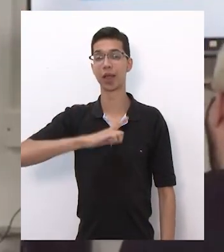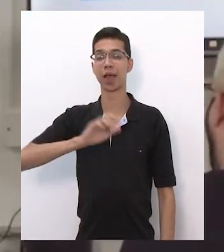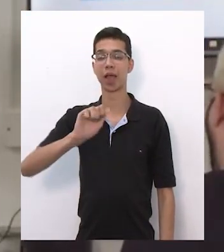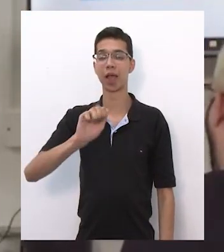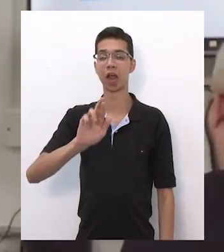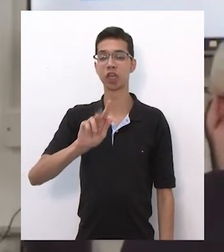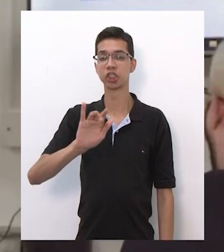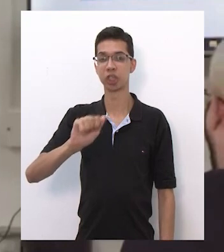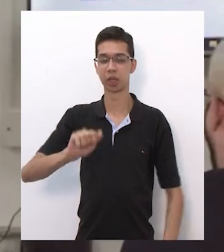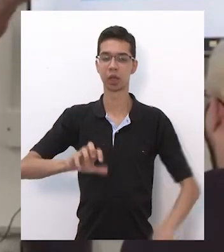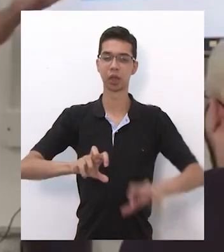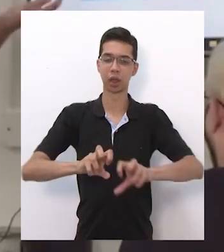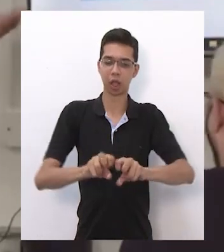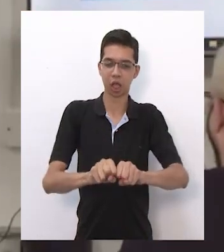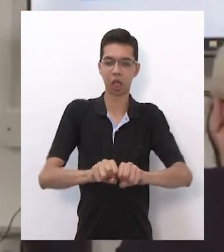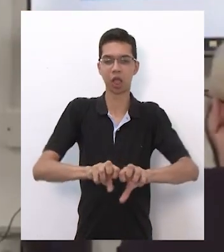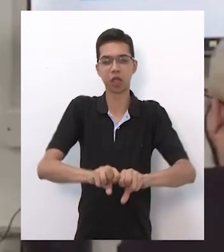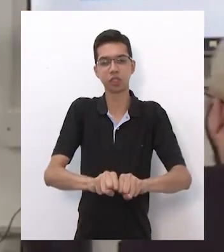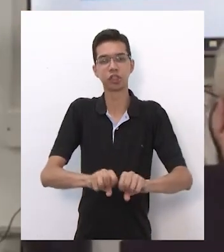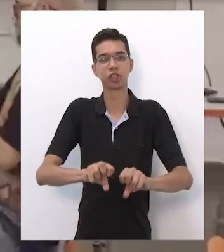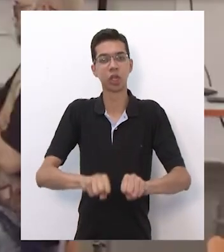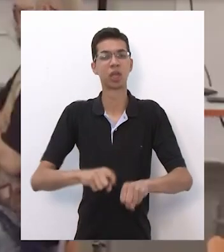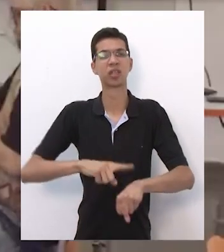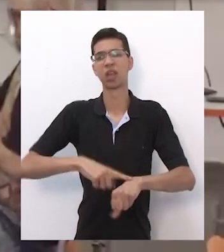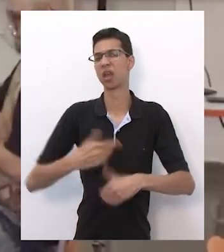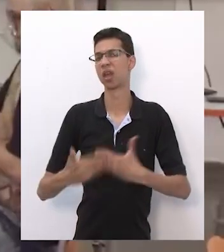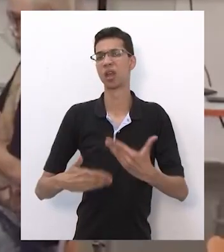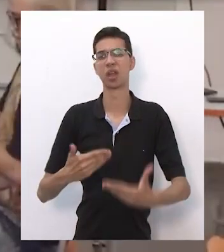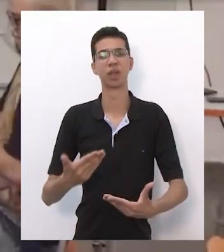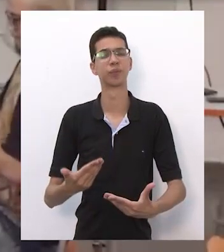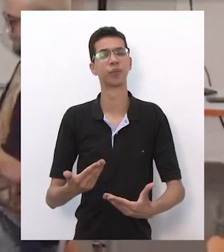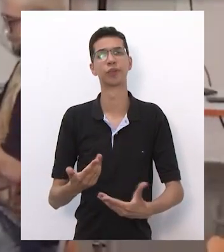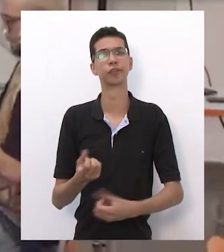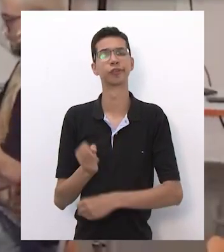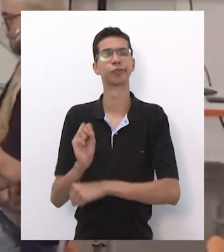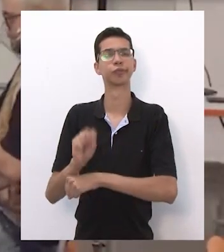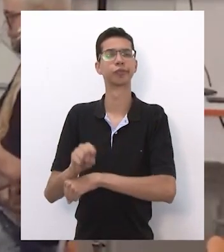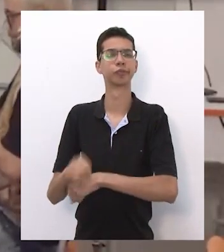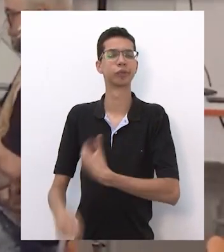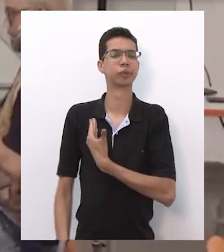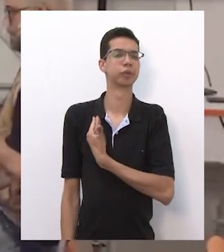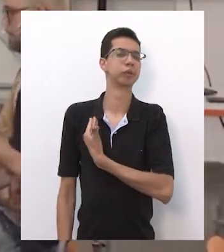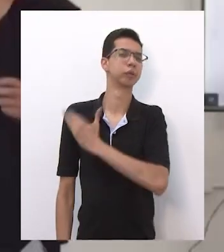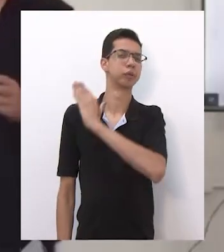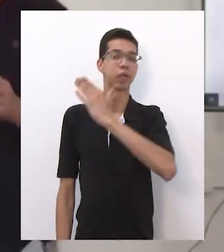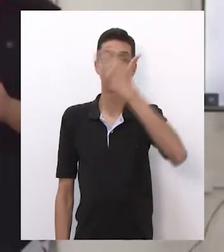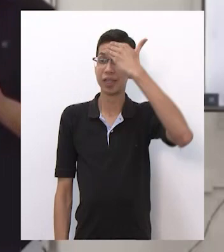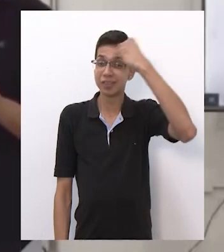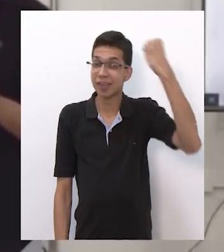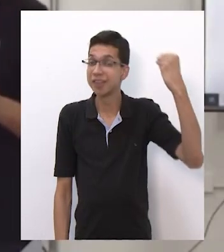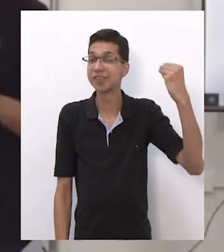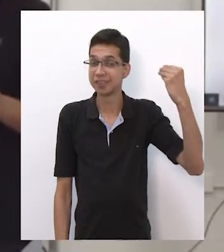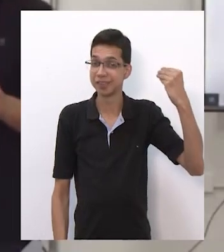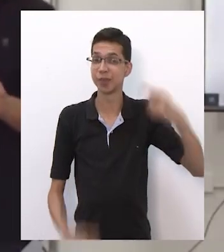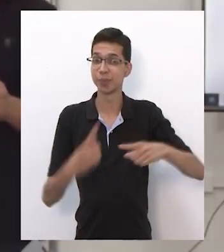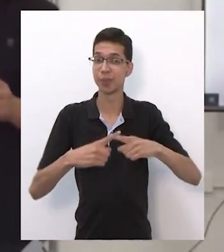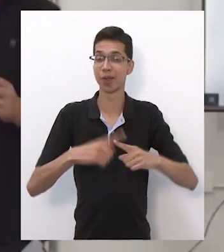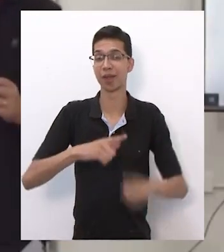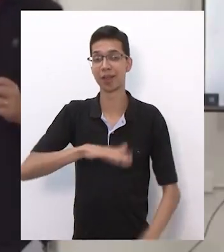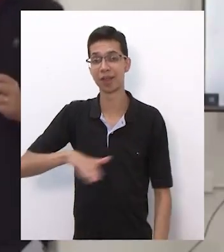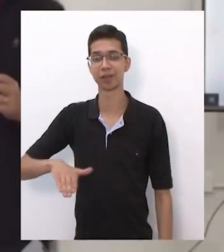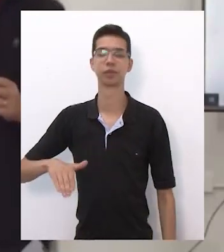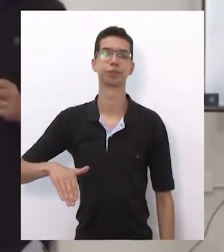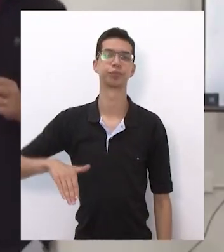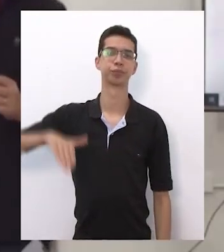que depois foi abandonado com o tempo. É muito importante o feedback de vocês para a gente, para que a gente possa fazer